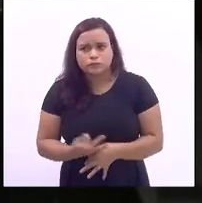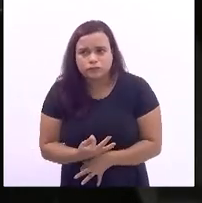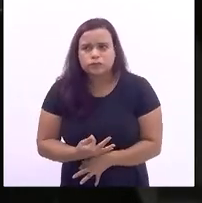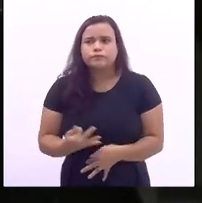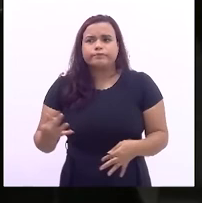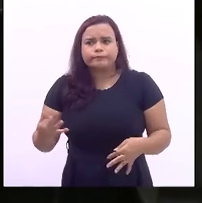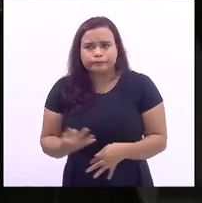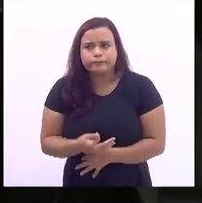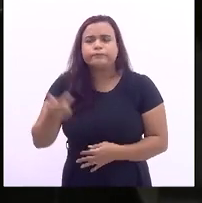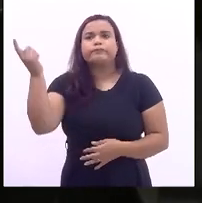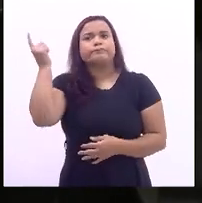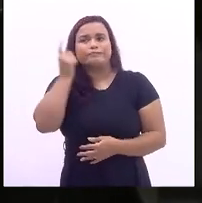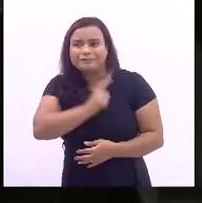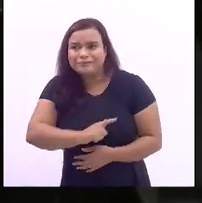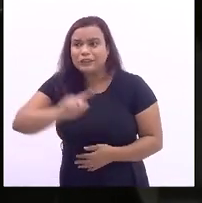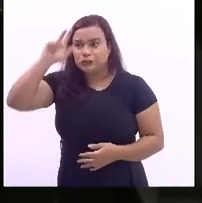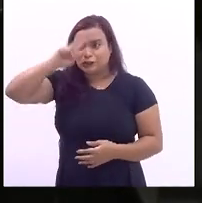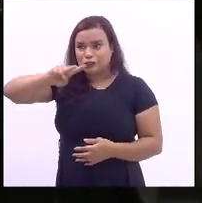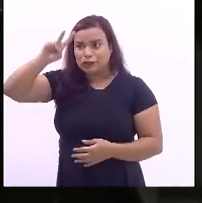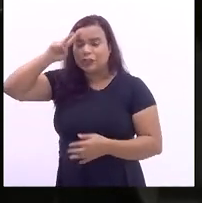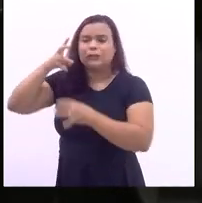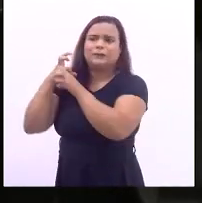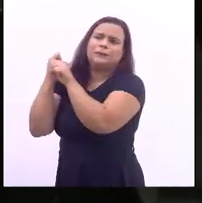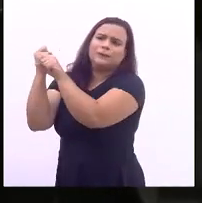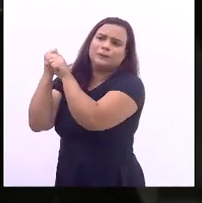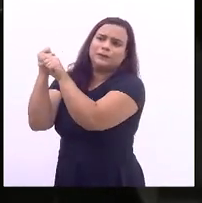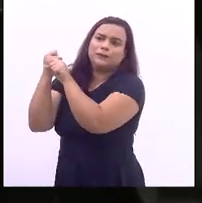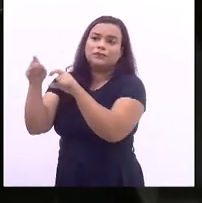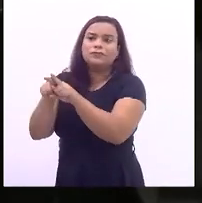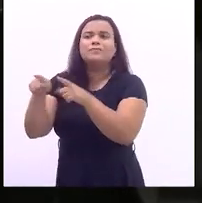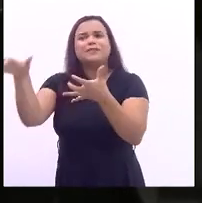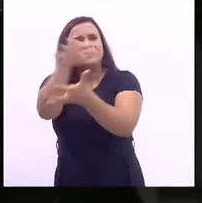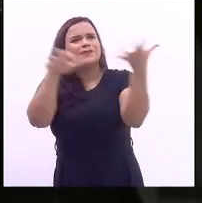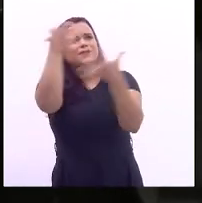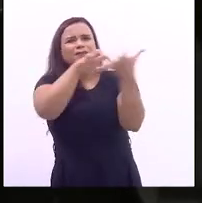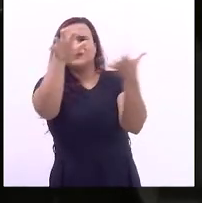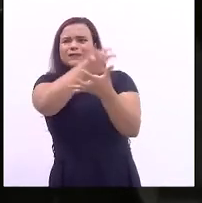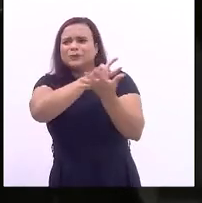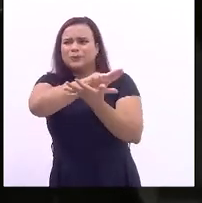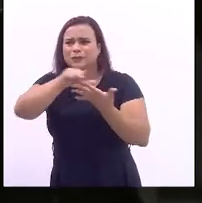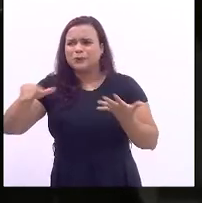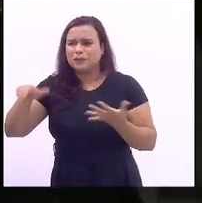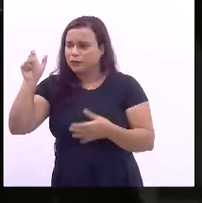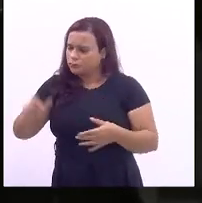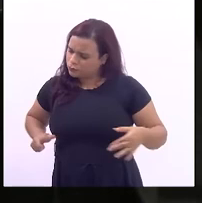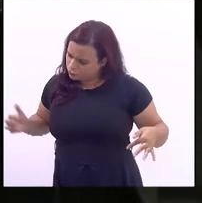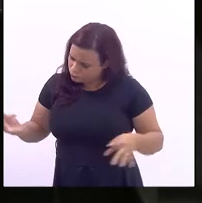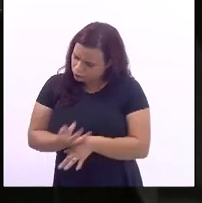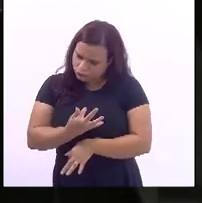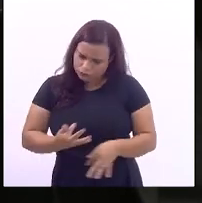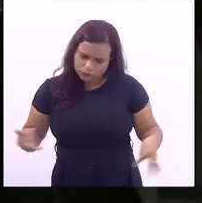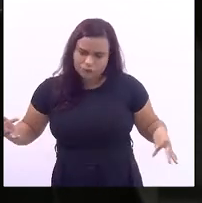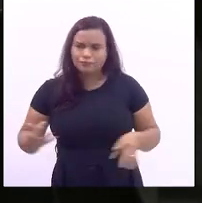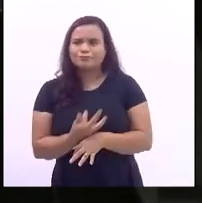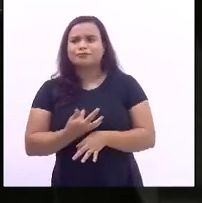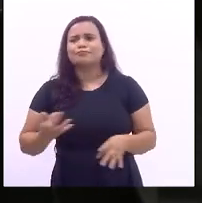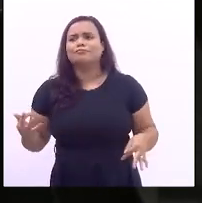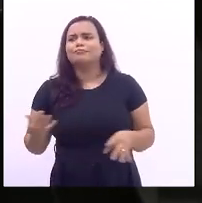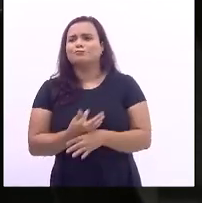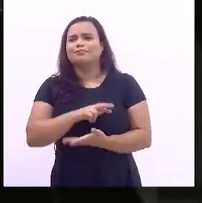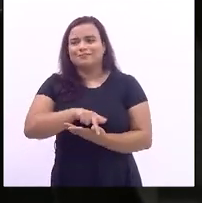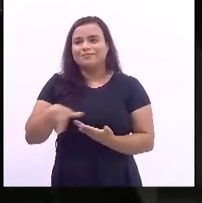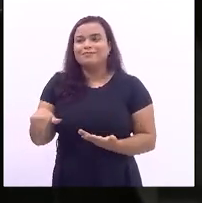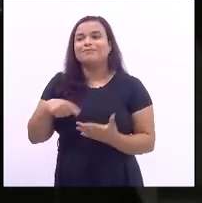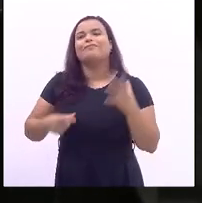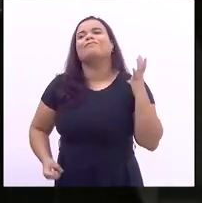que resiste a todas essas crises sucessivas e mesmo assim